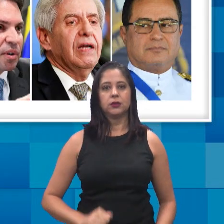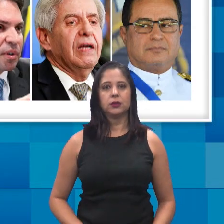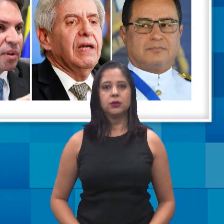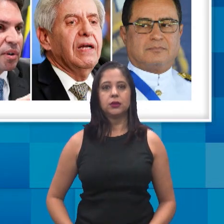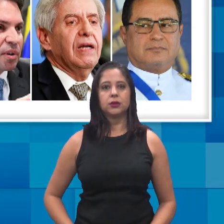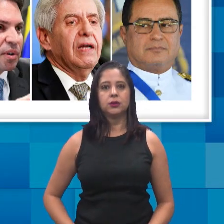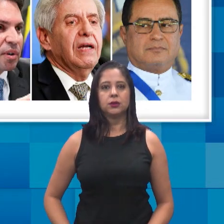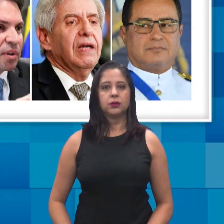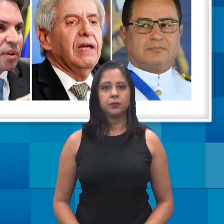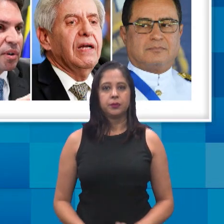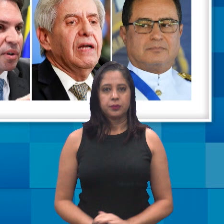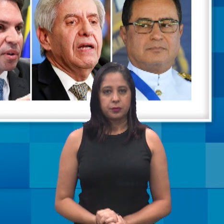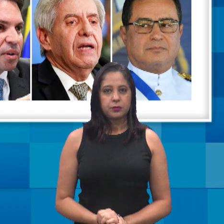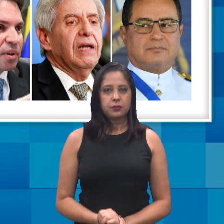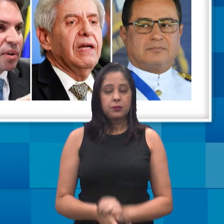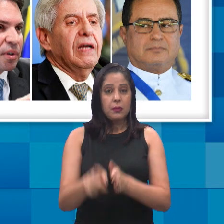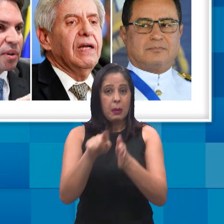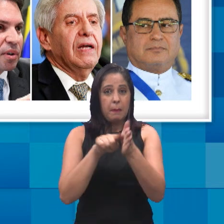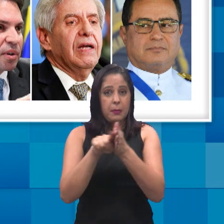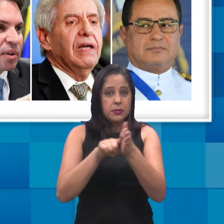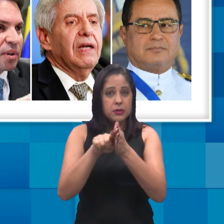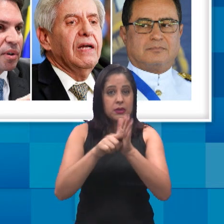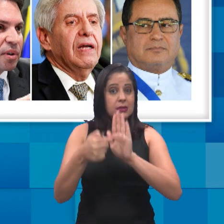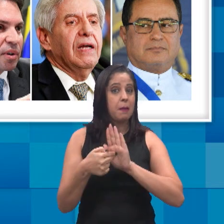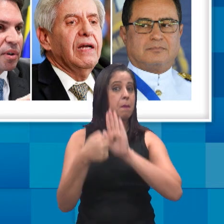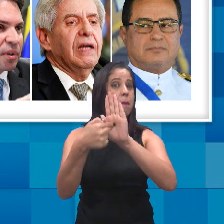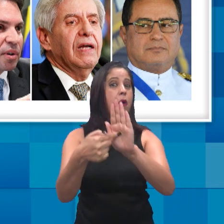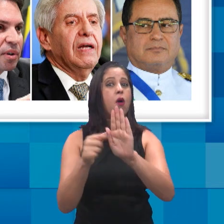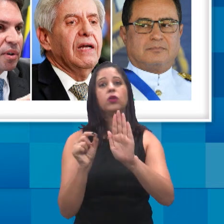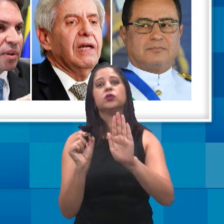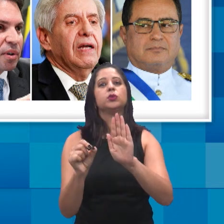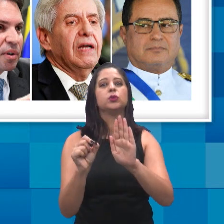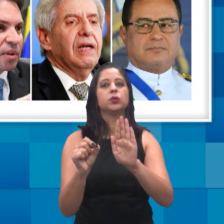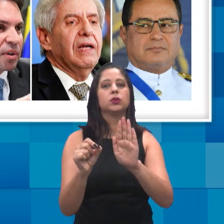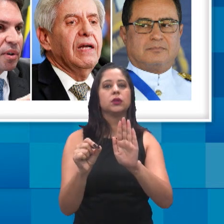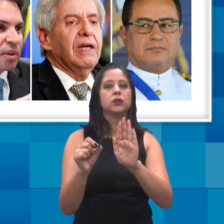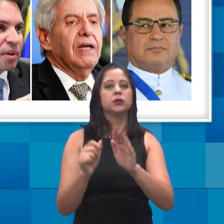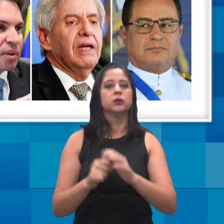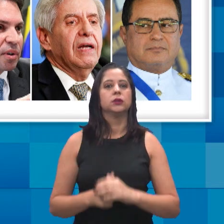A pesquisa revelou também